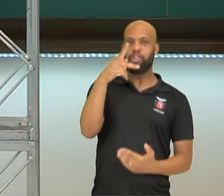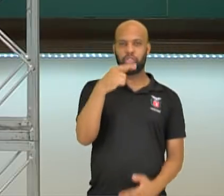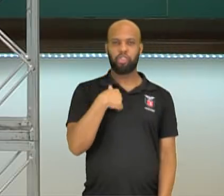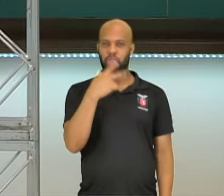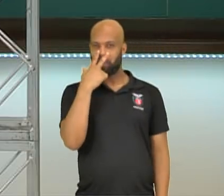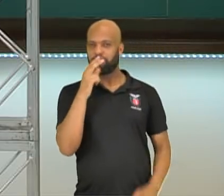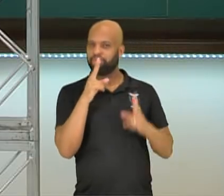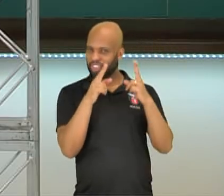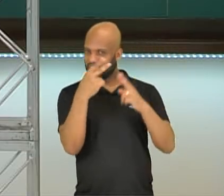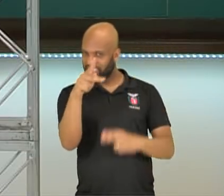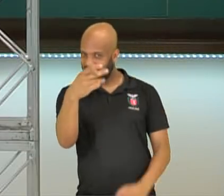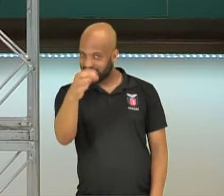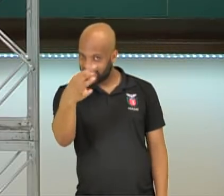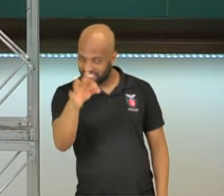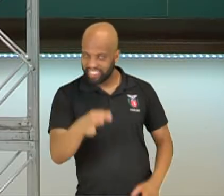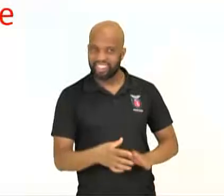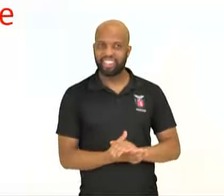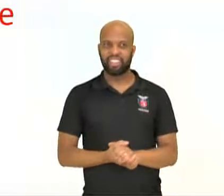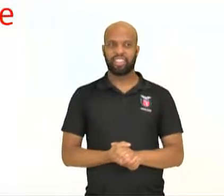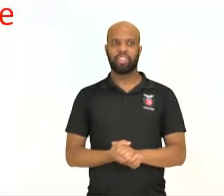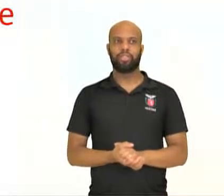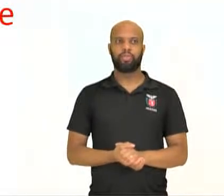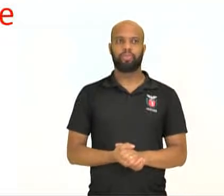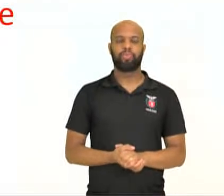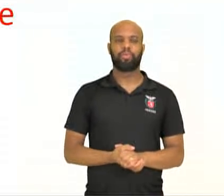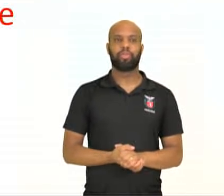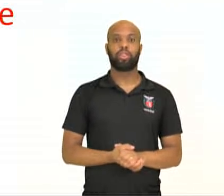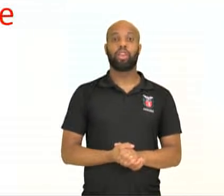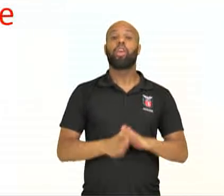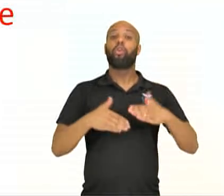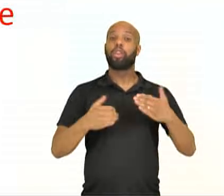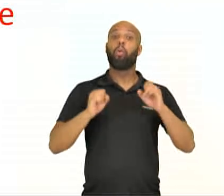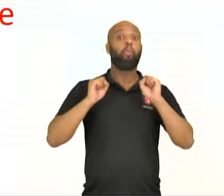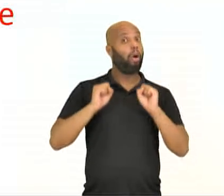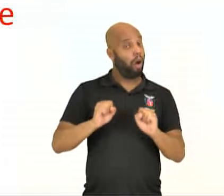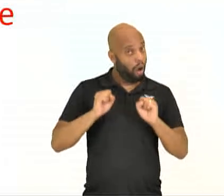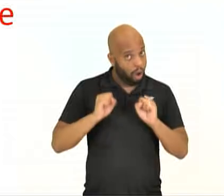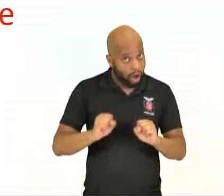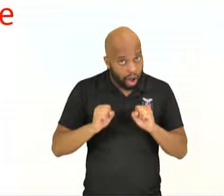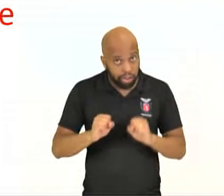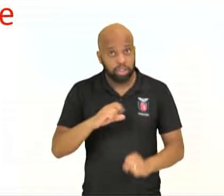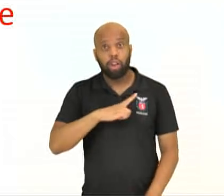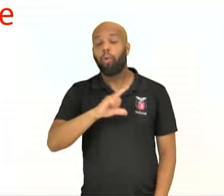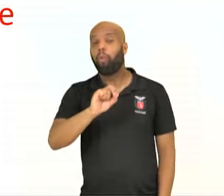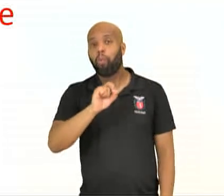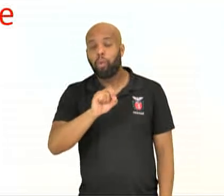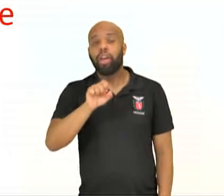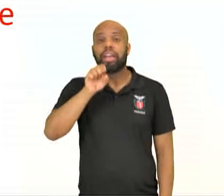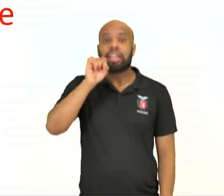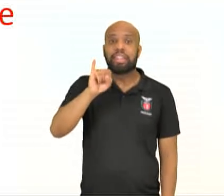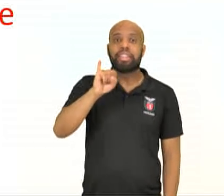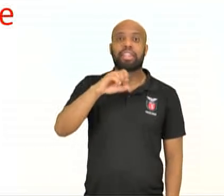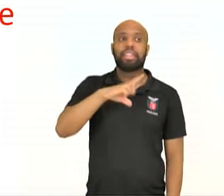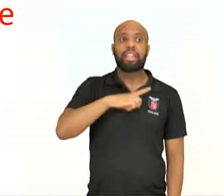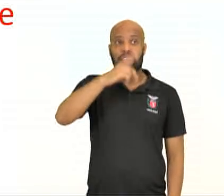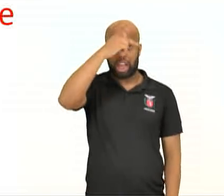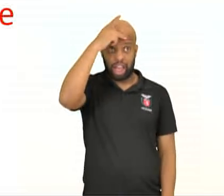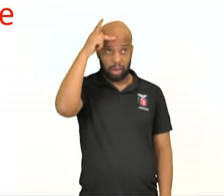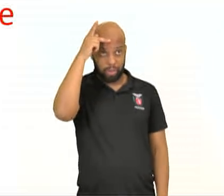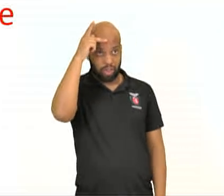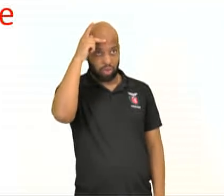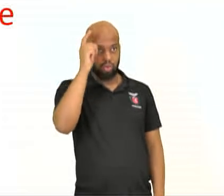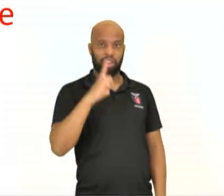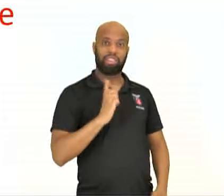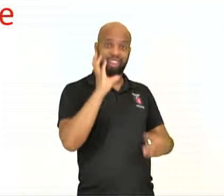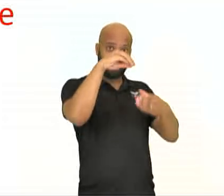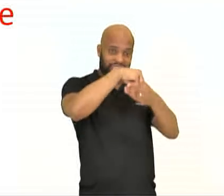provavelmente é igual à sua? Vamos lá? Provavelmente, Quando o eu lírico, que é esse